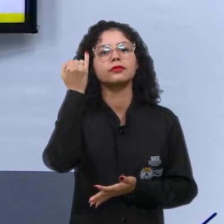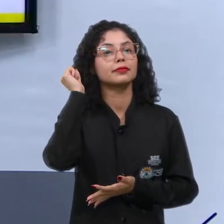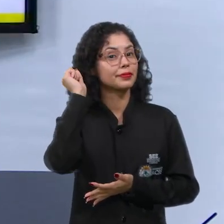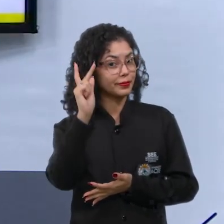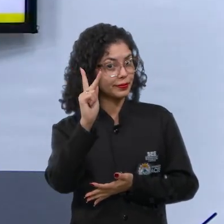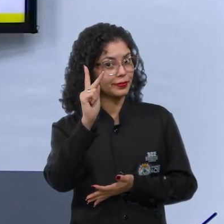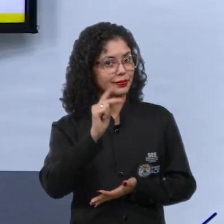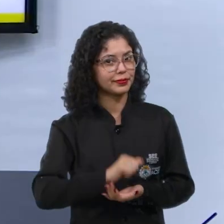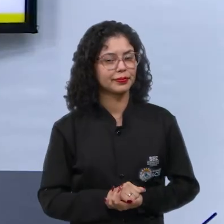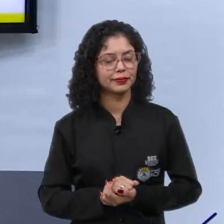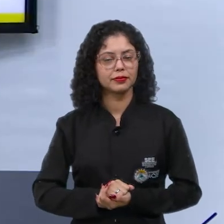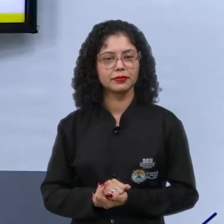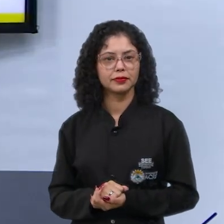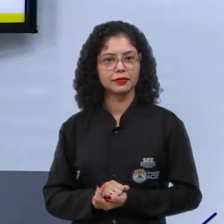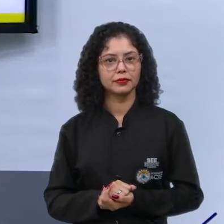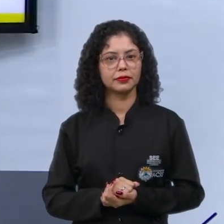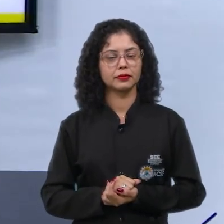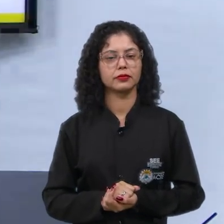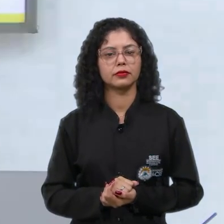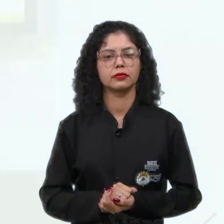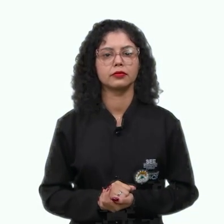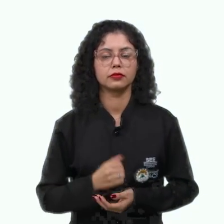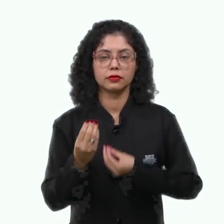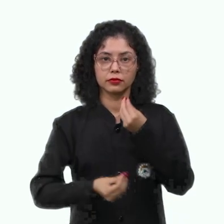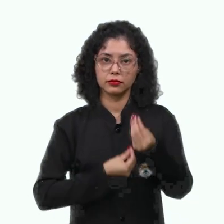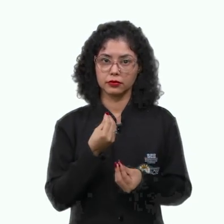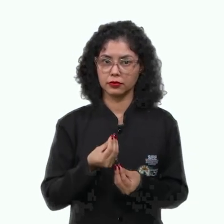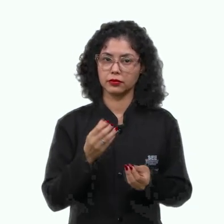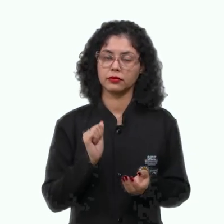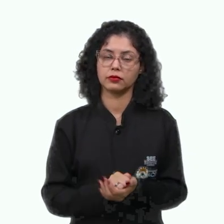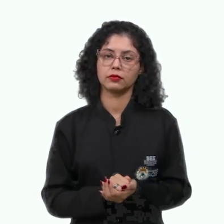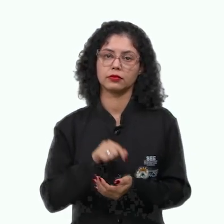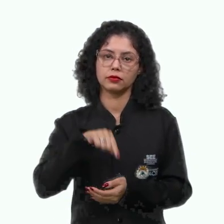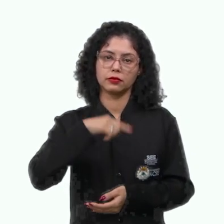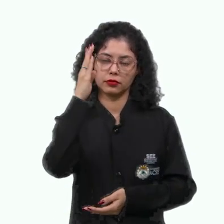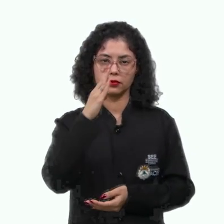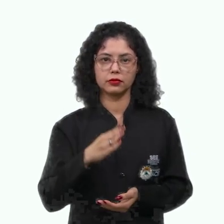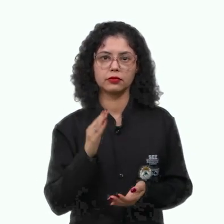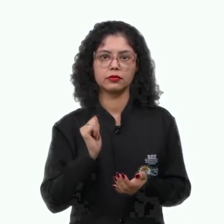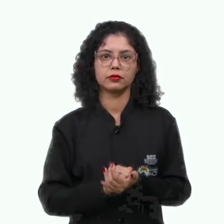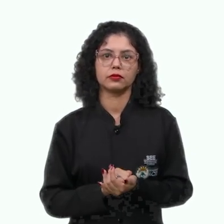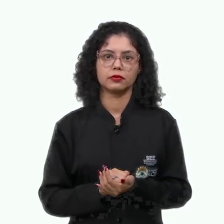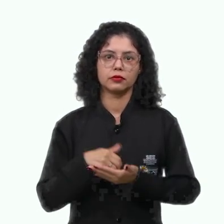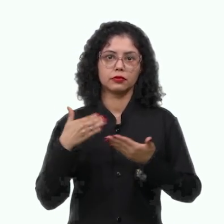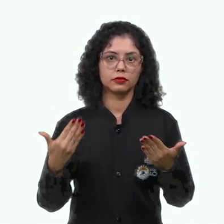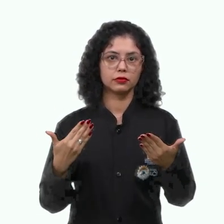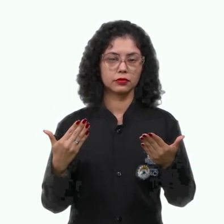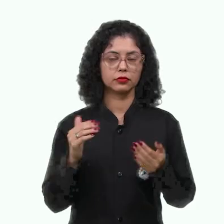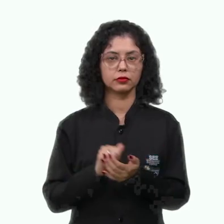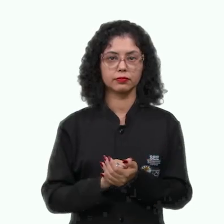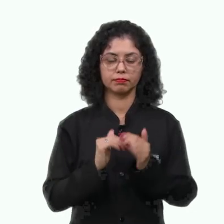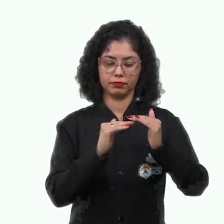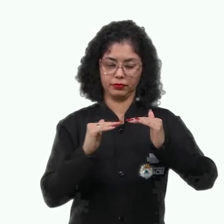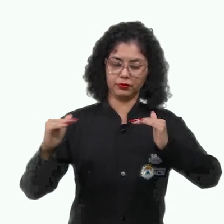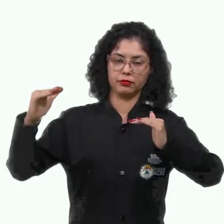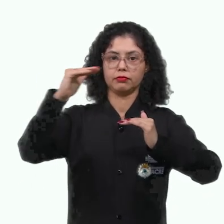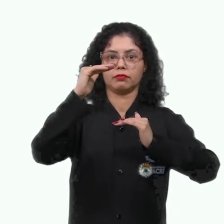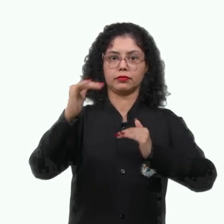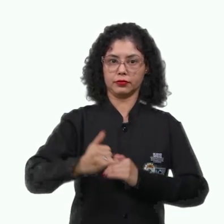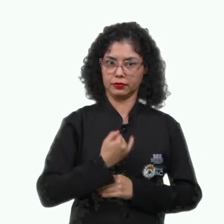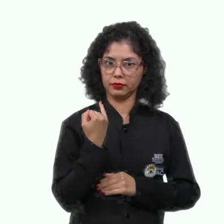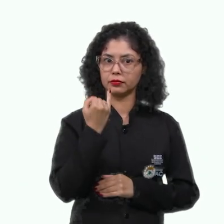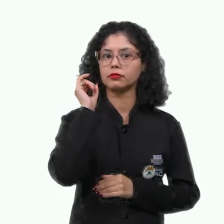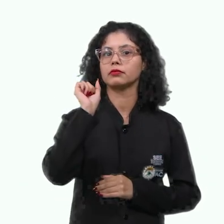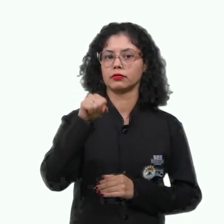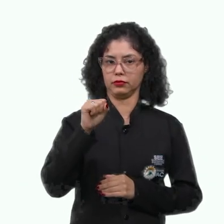ok? Então, continuando aqui, como é que é a biofábrica aqui no Brasil? O Brasil, pessoal, ele é uma potência mundial.